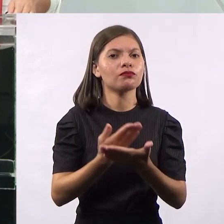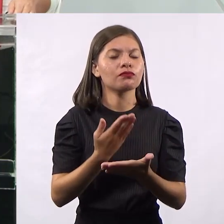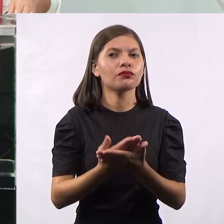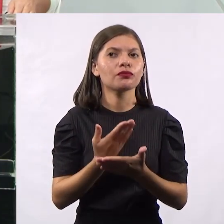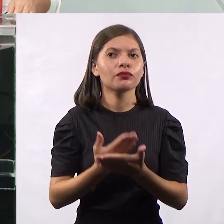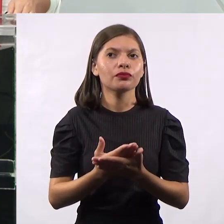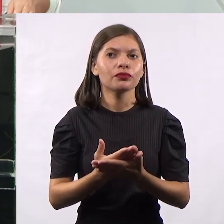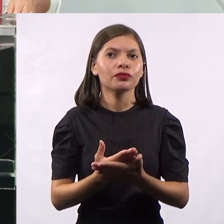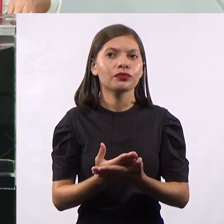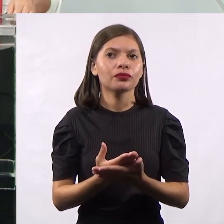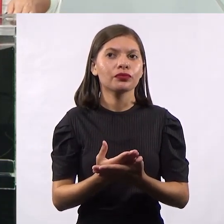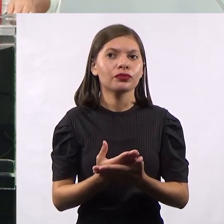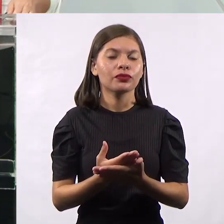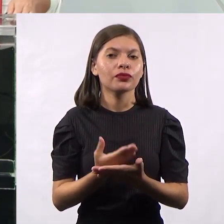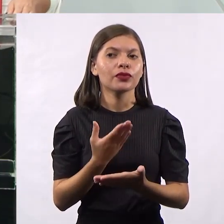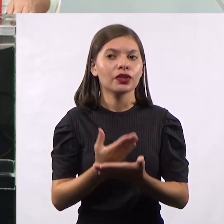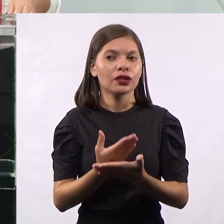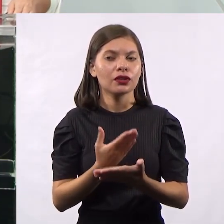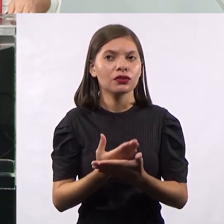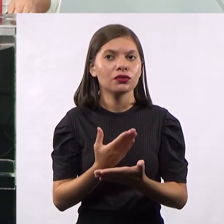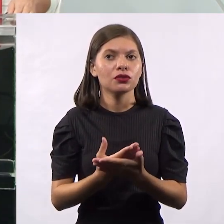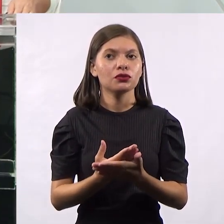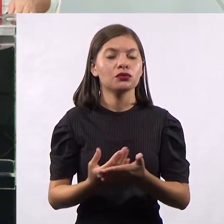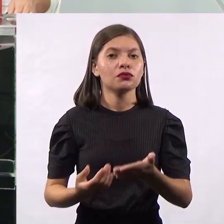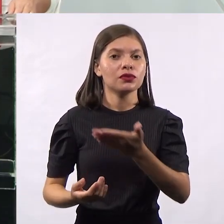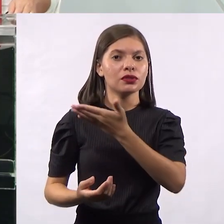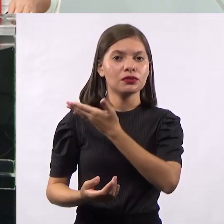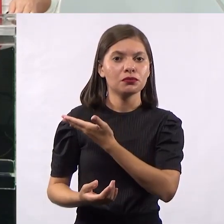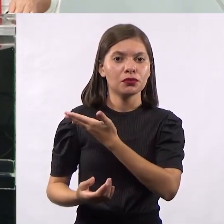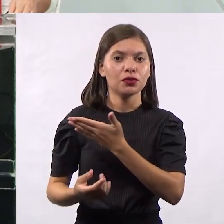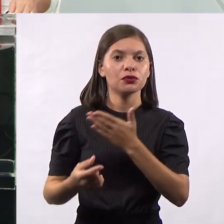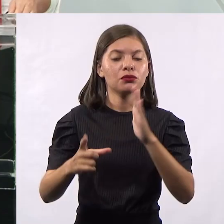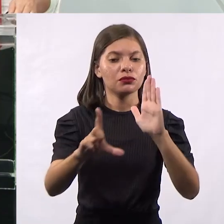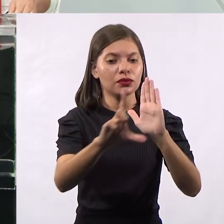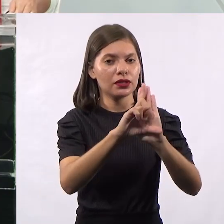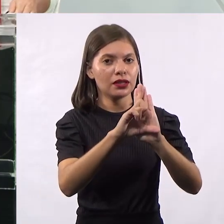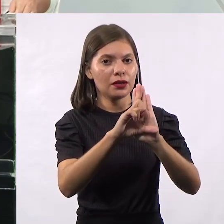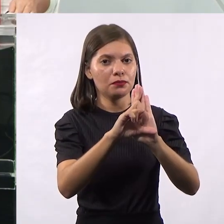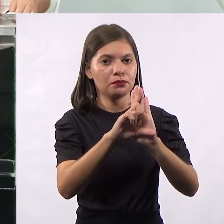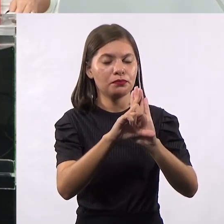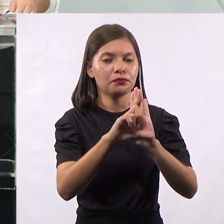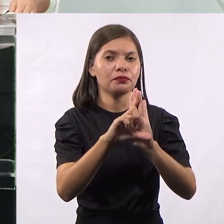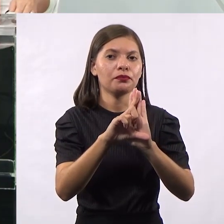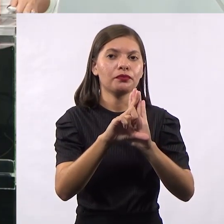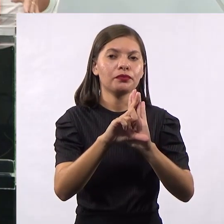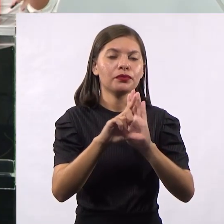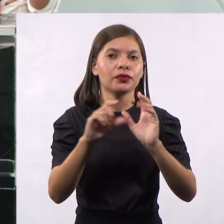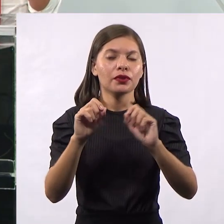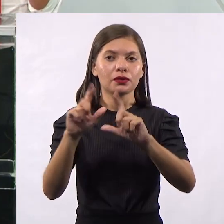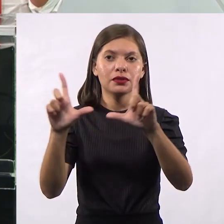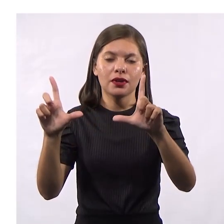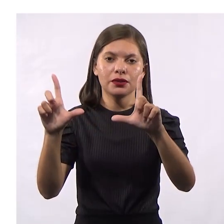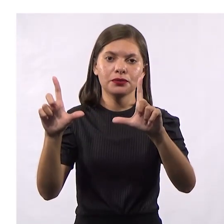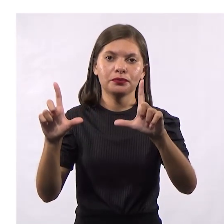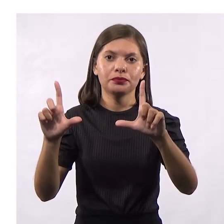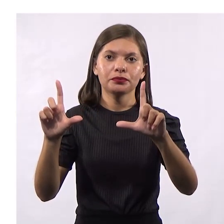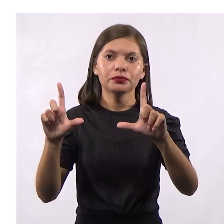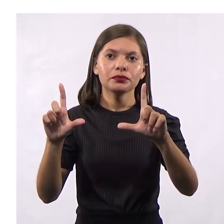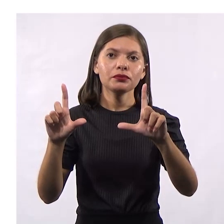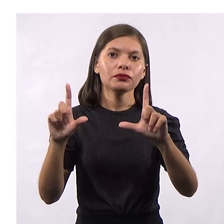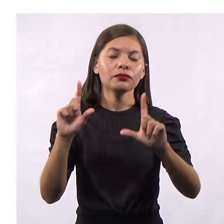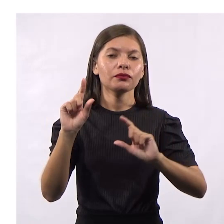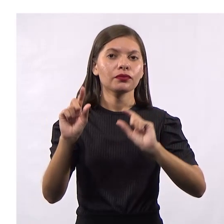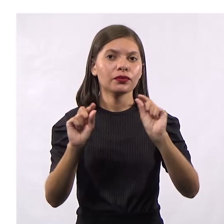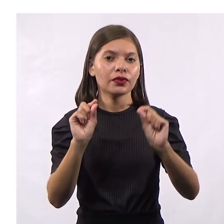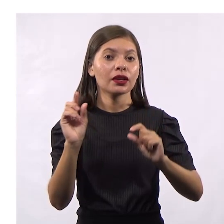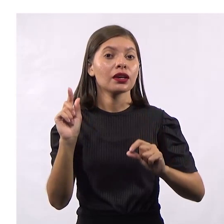no estudo da doutrina, tá bom? Desse ponto e também do que diz a legislação, tá? No